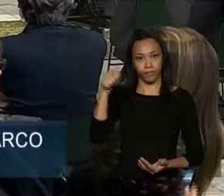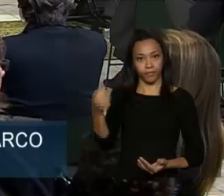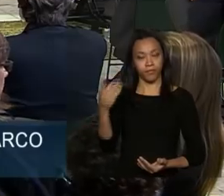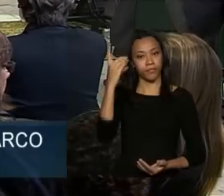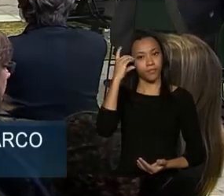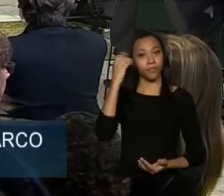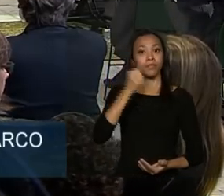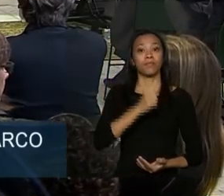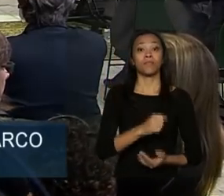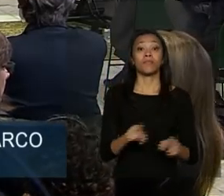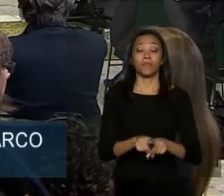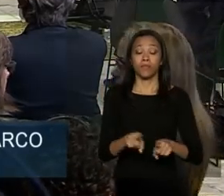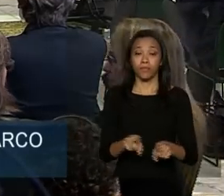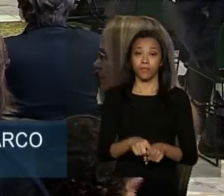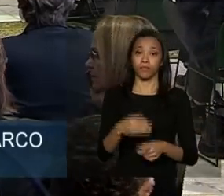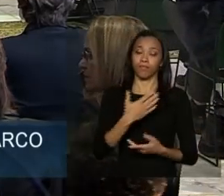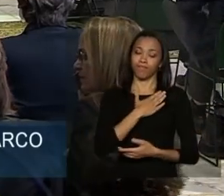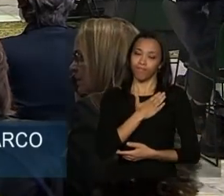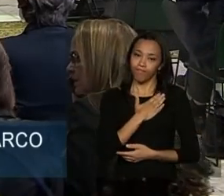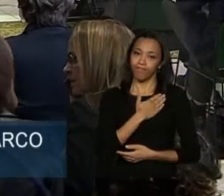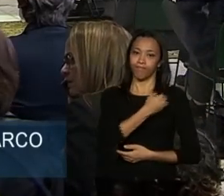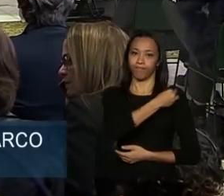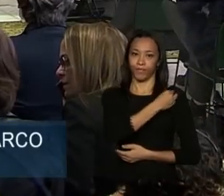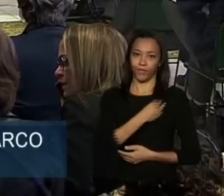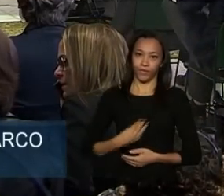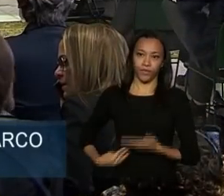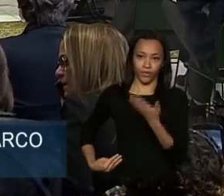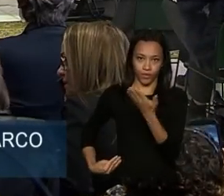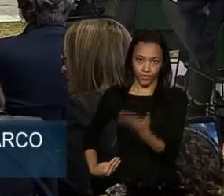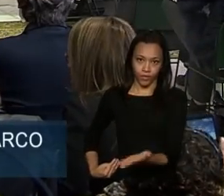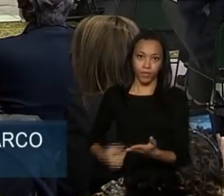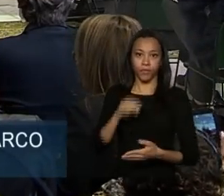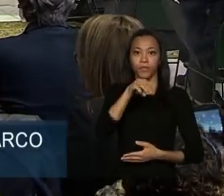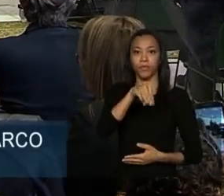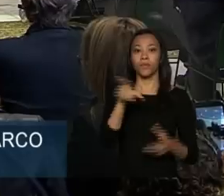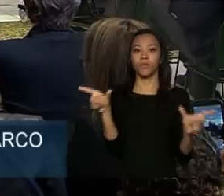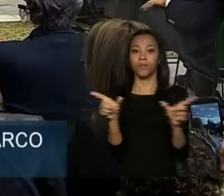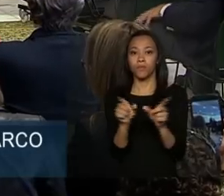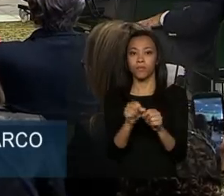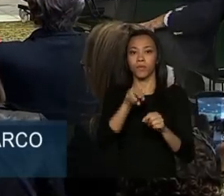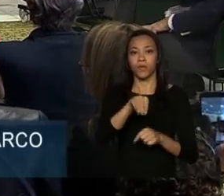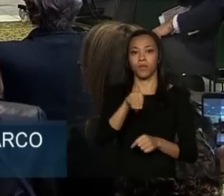querida ministra do Meio Ambiente, Isabela Teixeira,